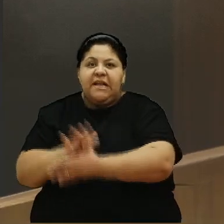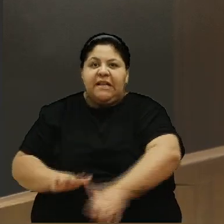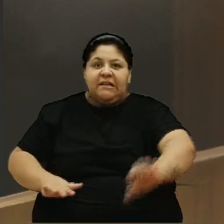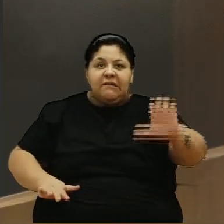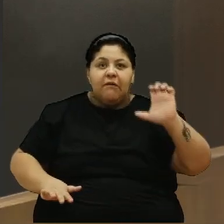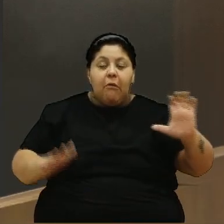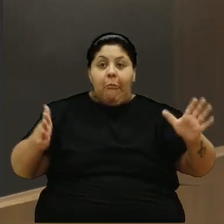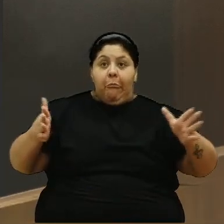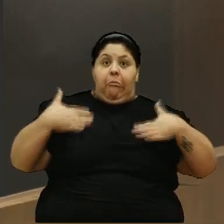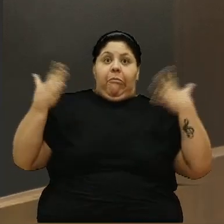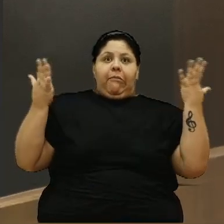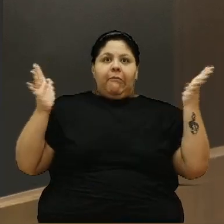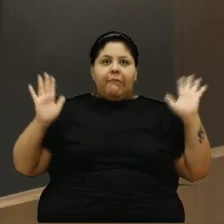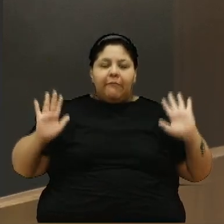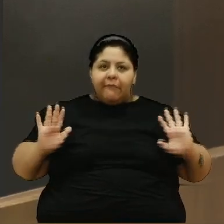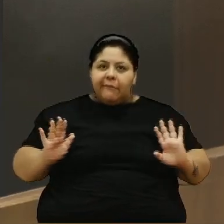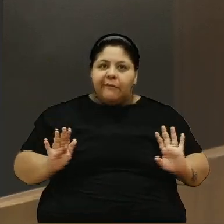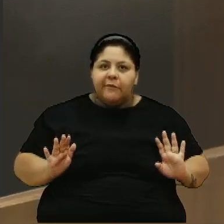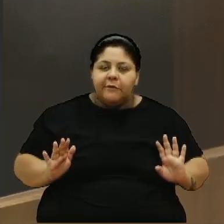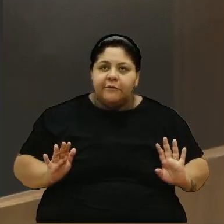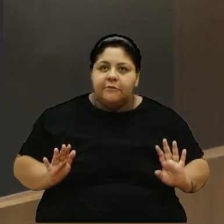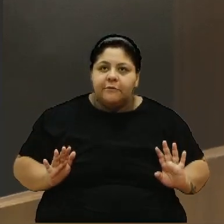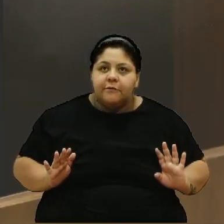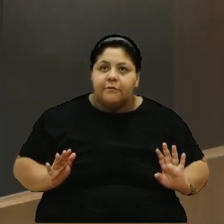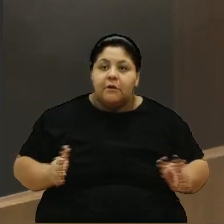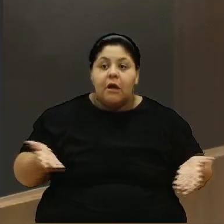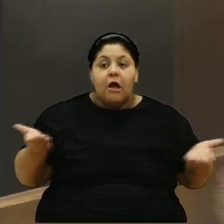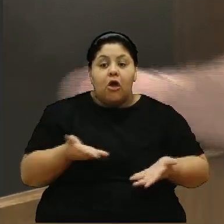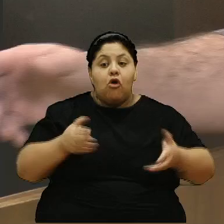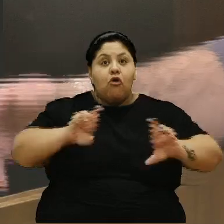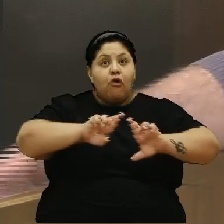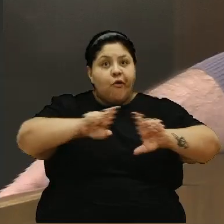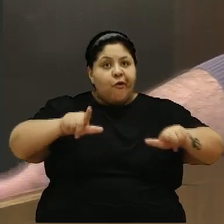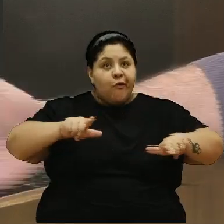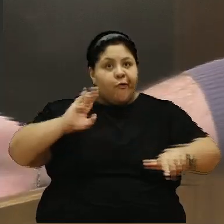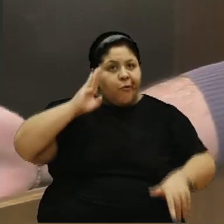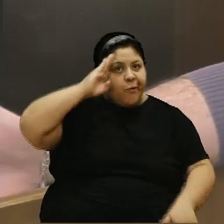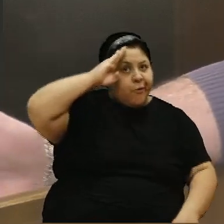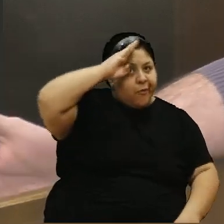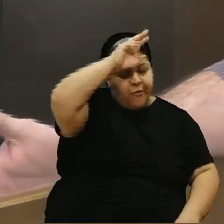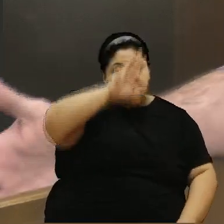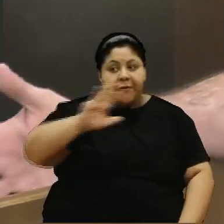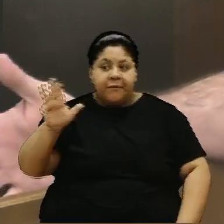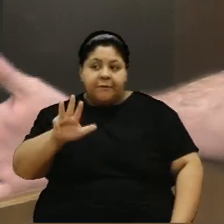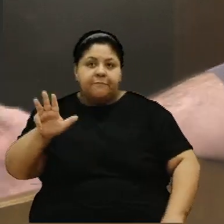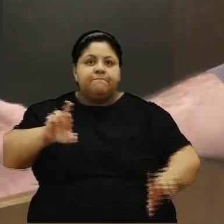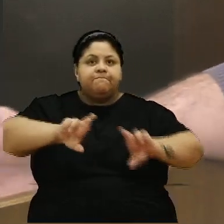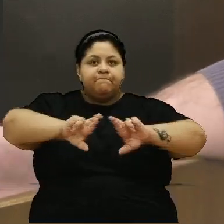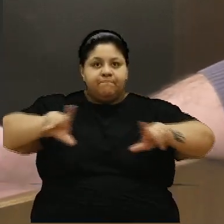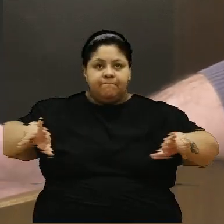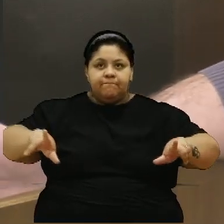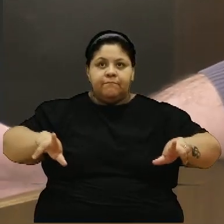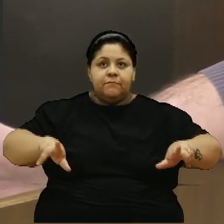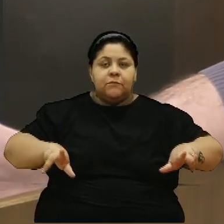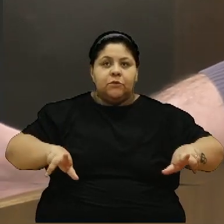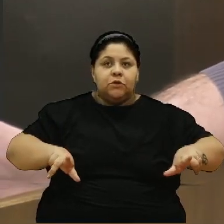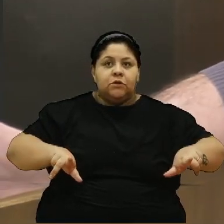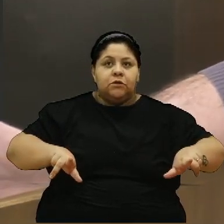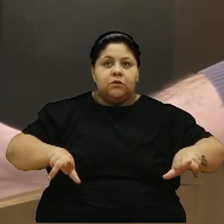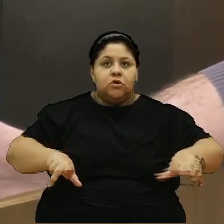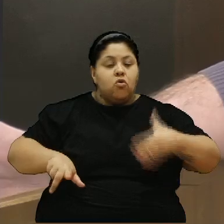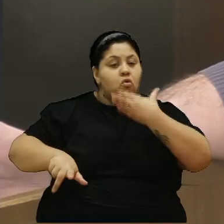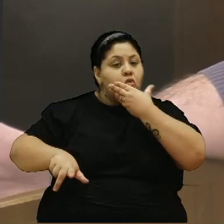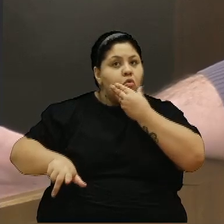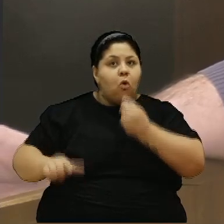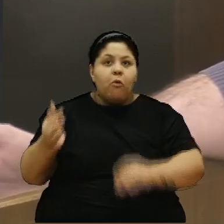tribuna, pasmem. Eis a diferença entre Bolsonaro e Lula, eis a diferença entre um homem e um rato. Uma